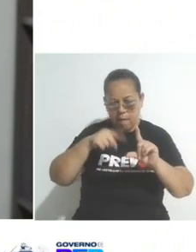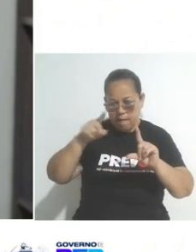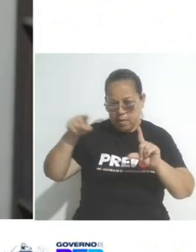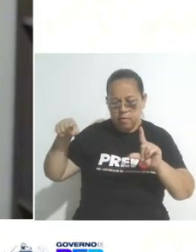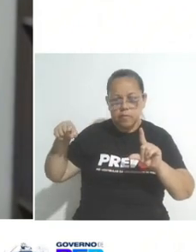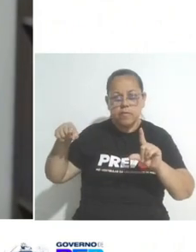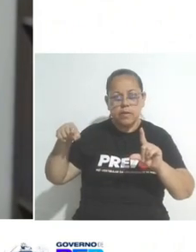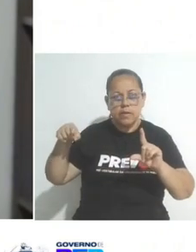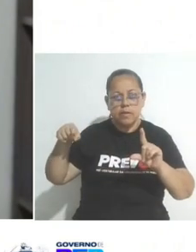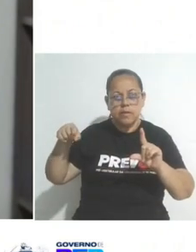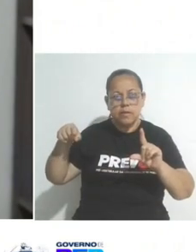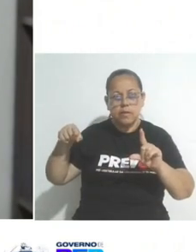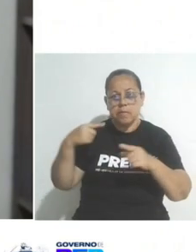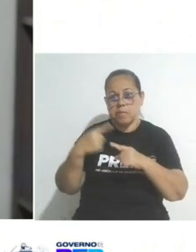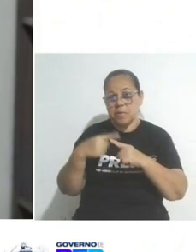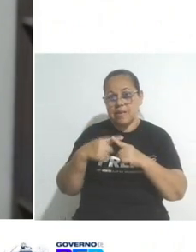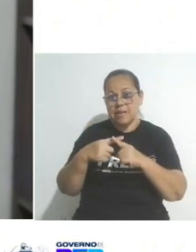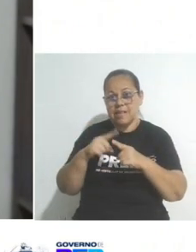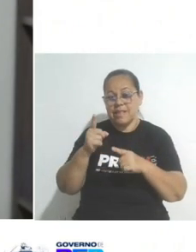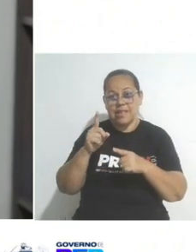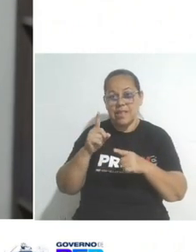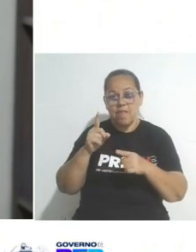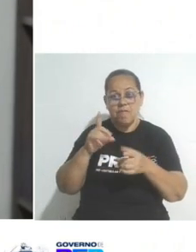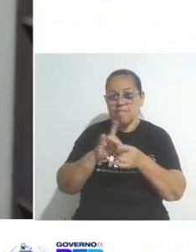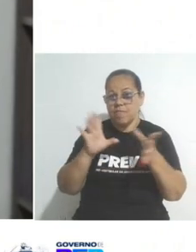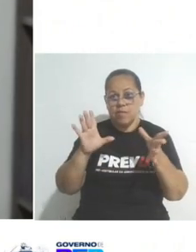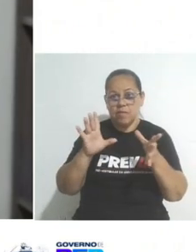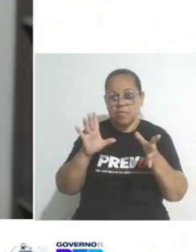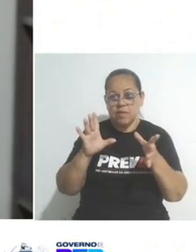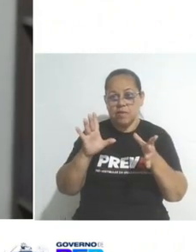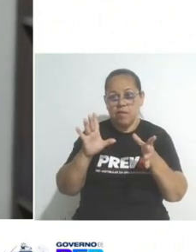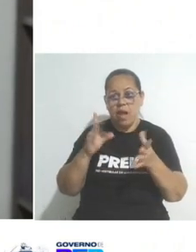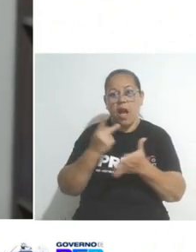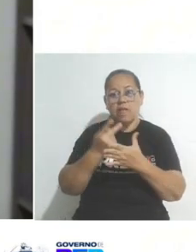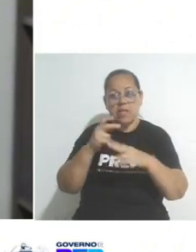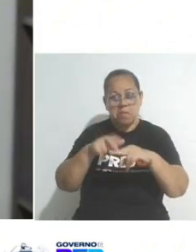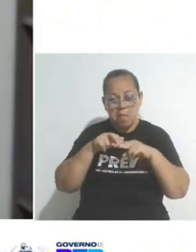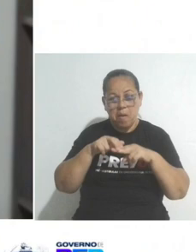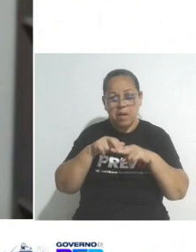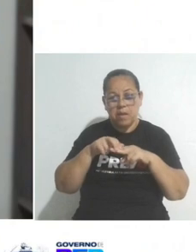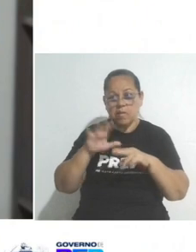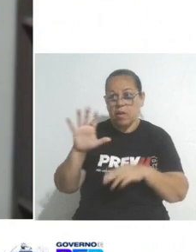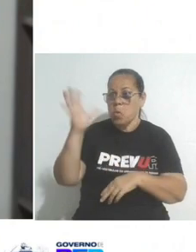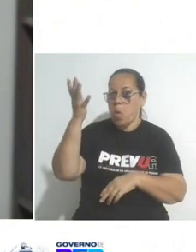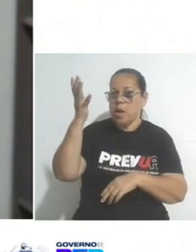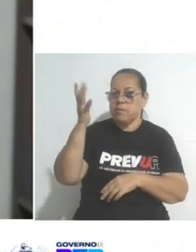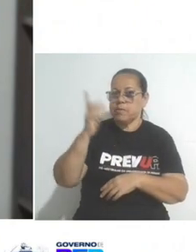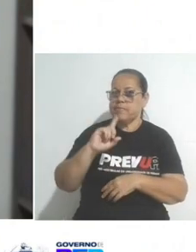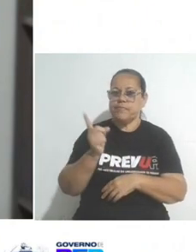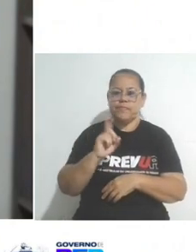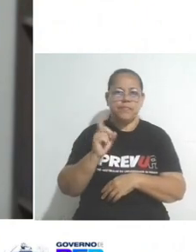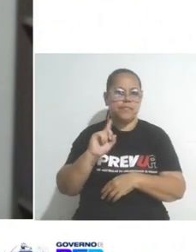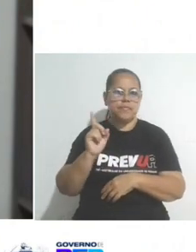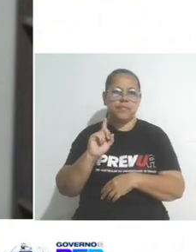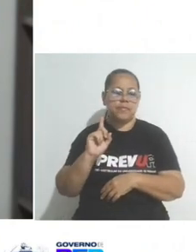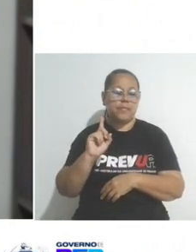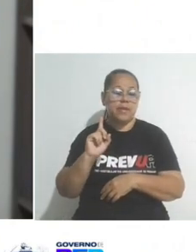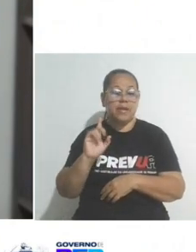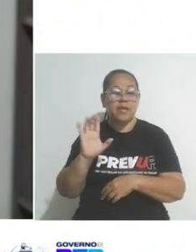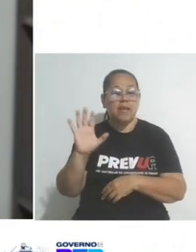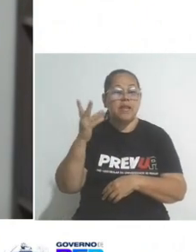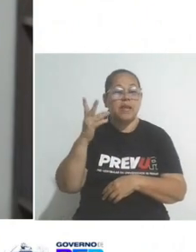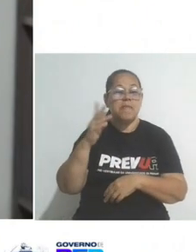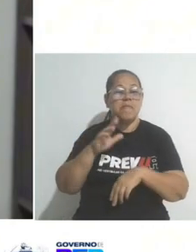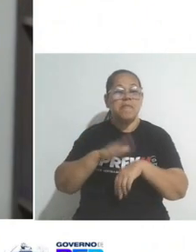principalmente por serem migrantes ilegais decorrem desse tipo de fenômeno esses fenômenos estão muito mais